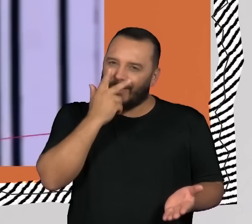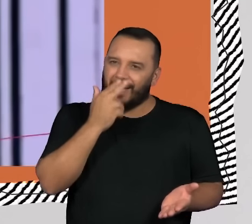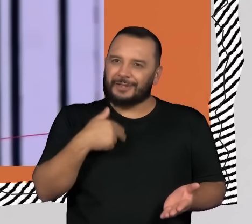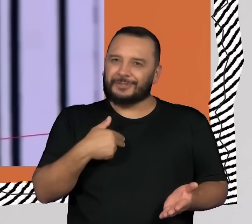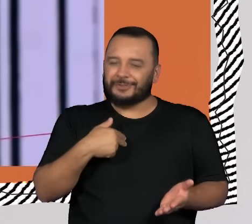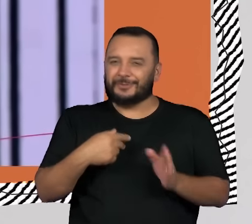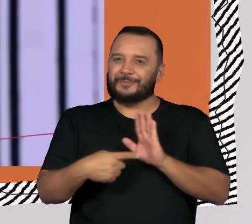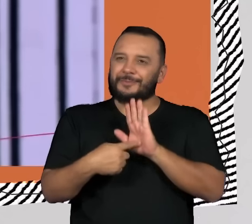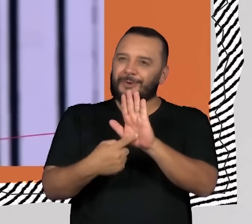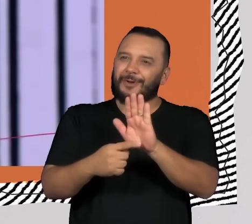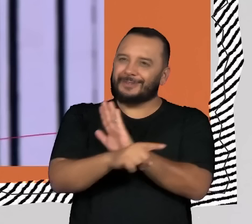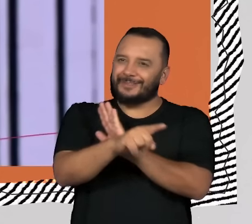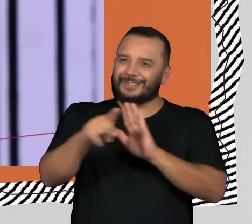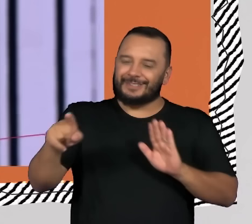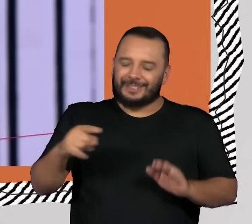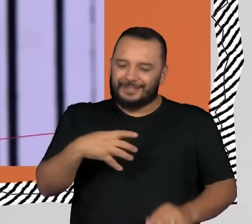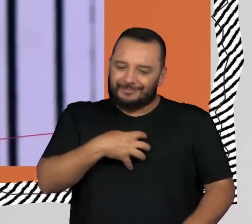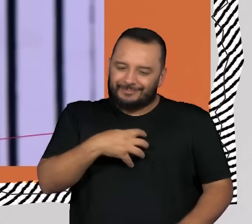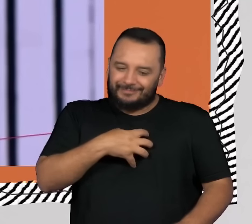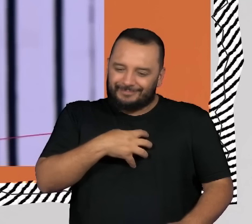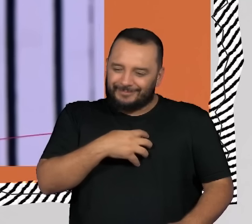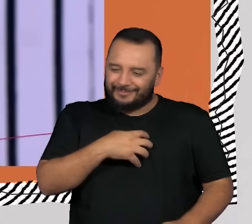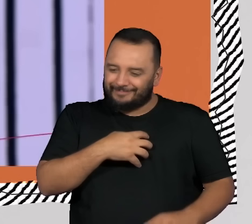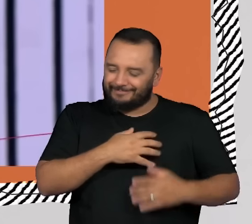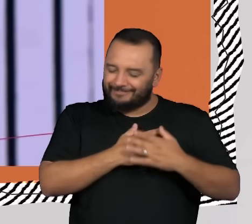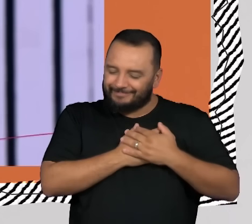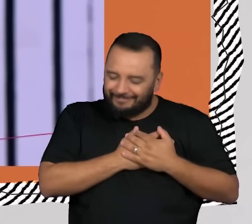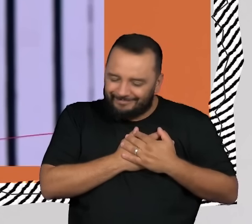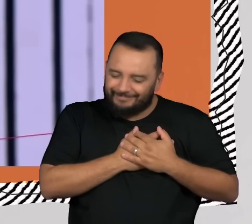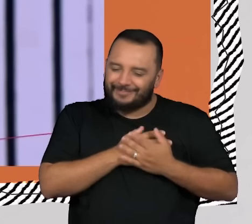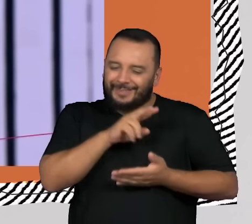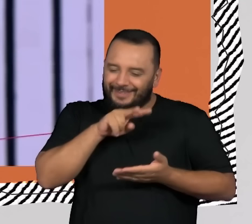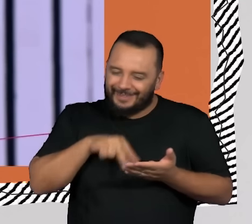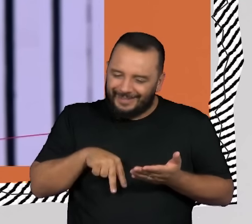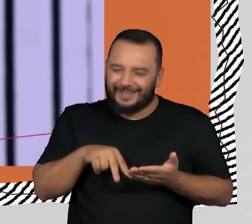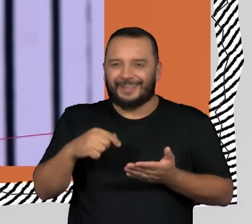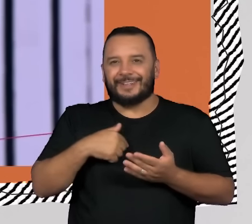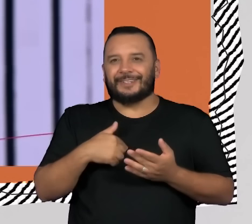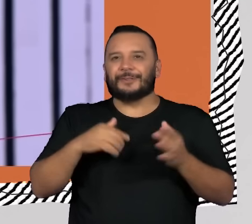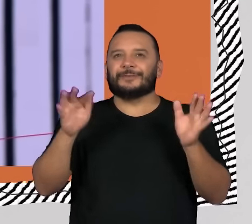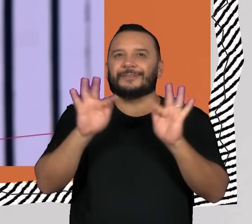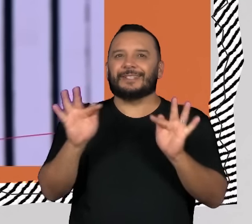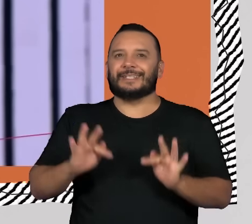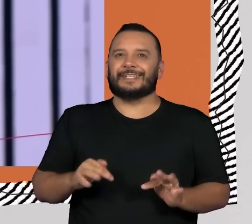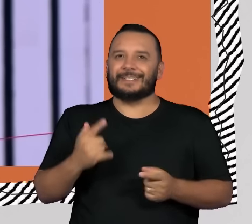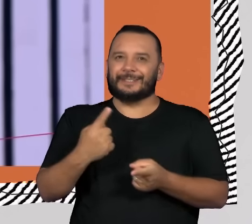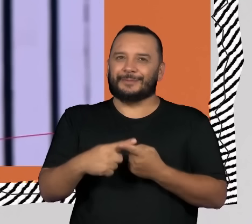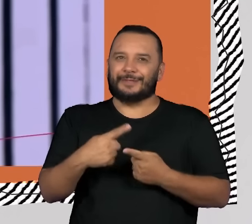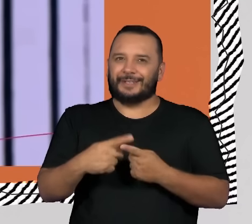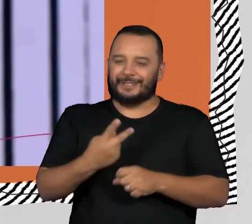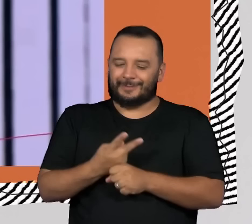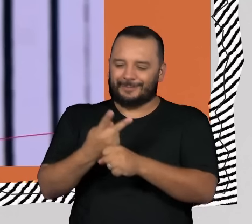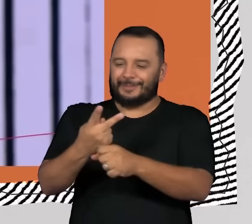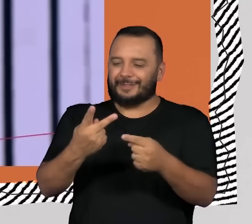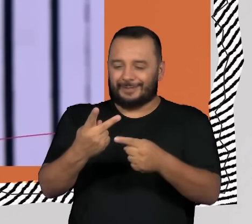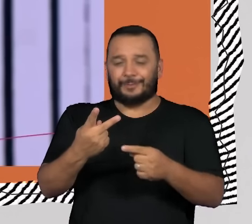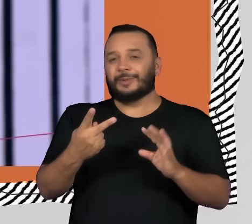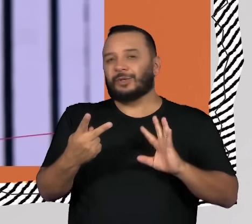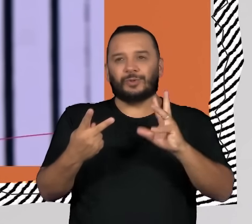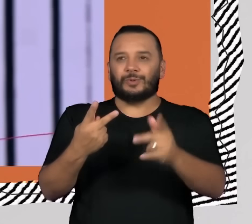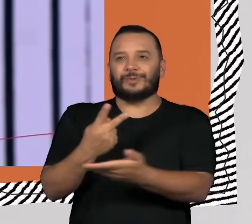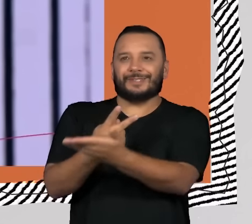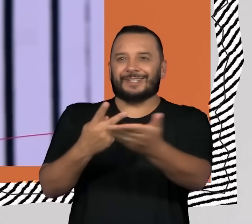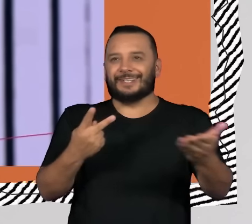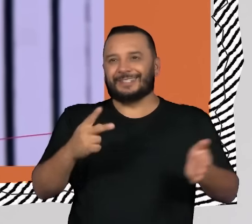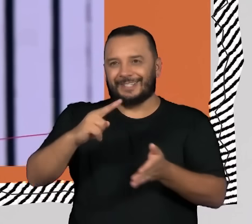no coração de todo mundo que lê. E eu estou muito feliz, porque isso aqui é de todo mundo que leu